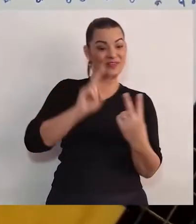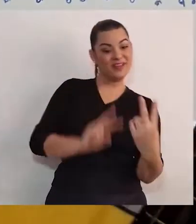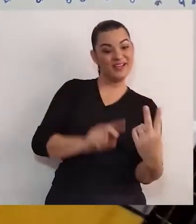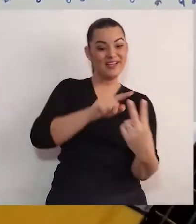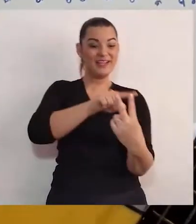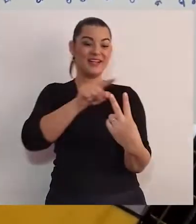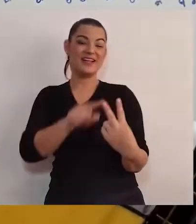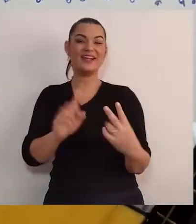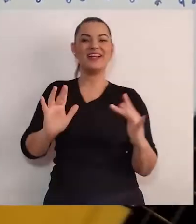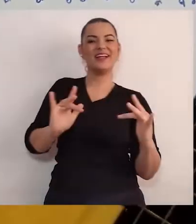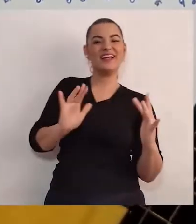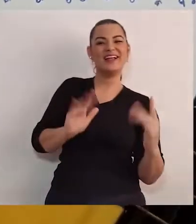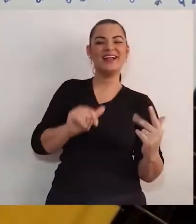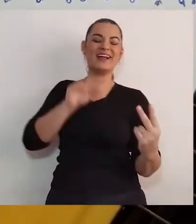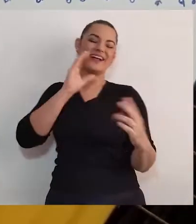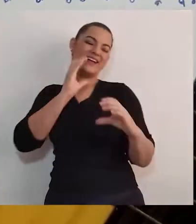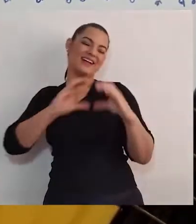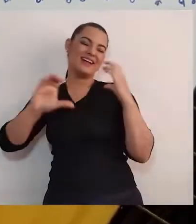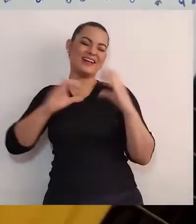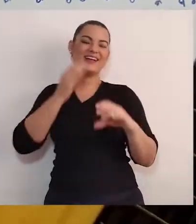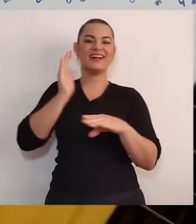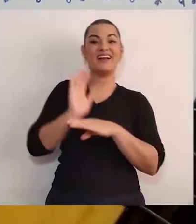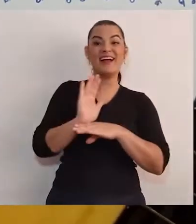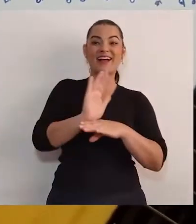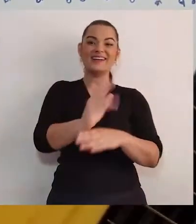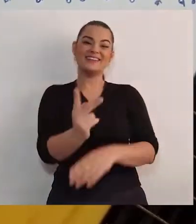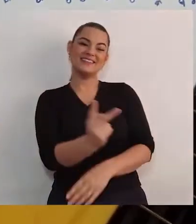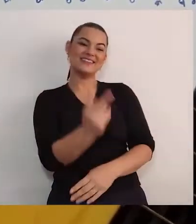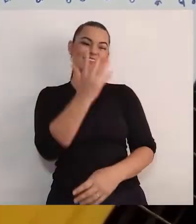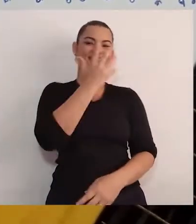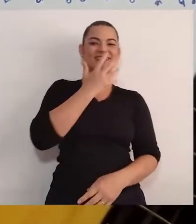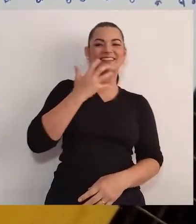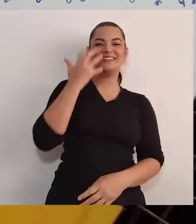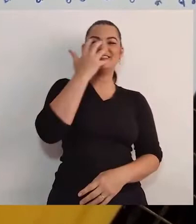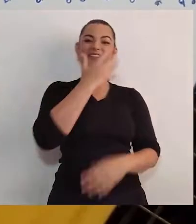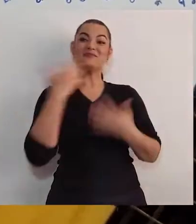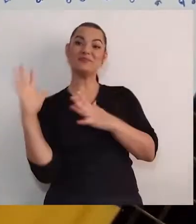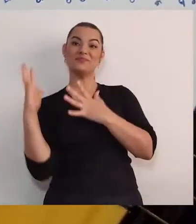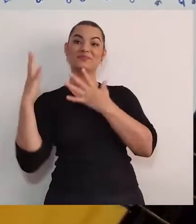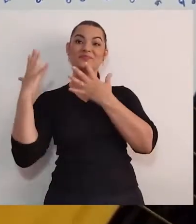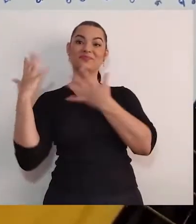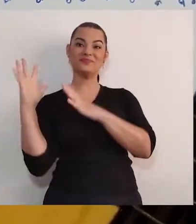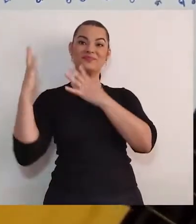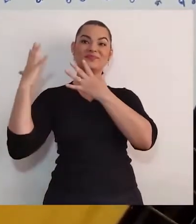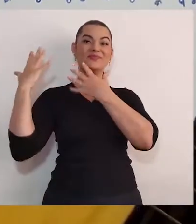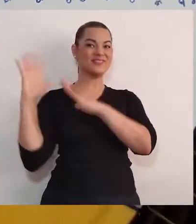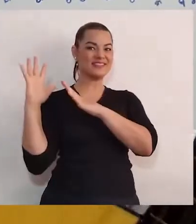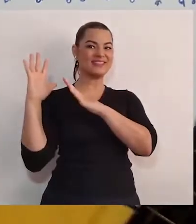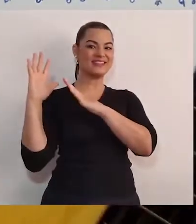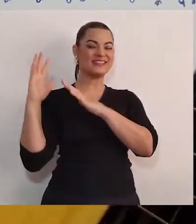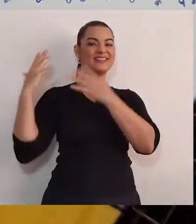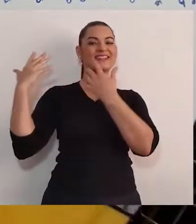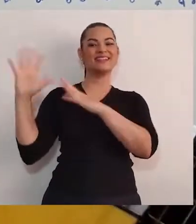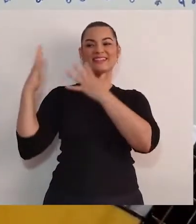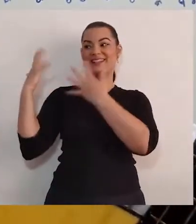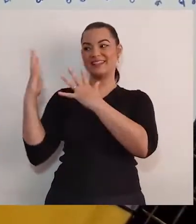namorados. Boa cantar canção pros namorados. Olha a palma.